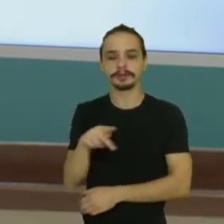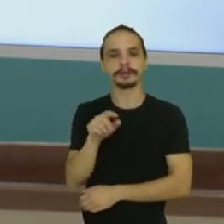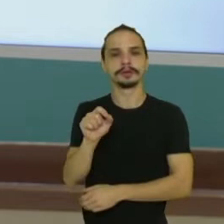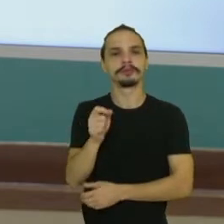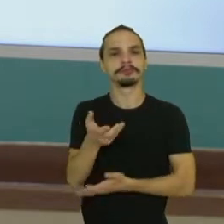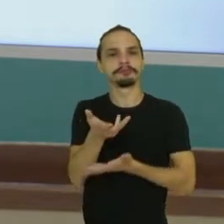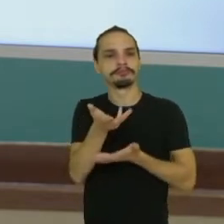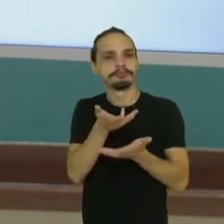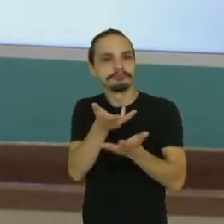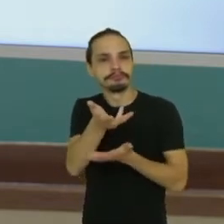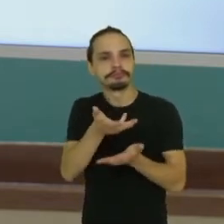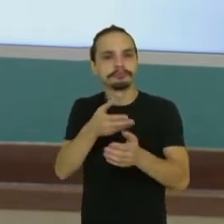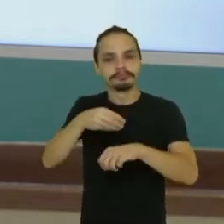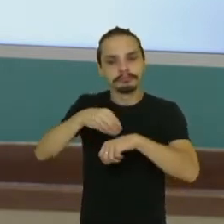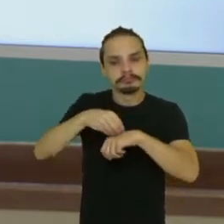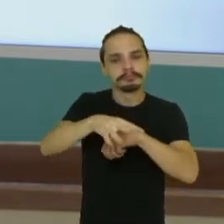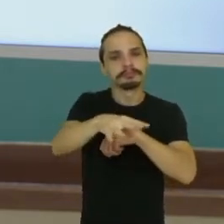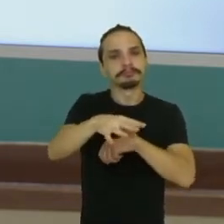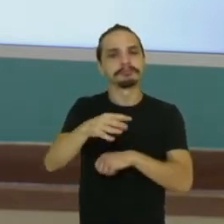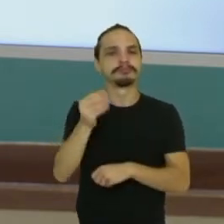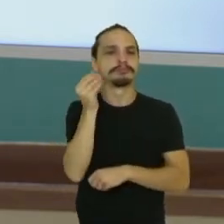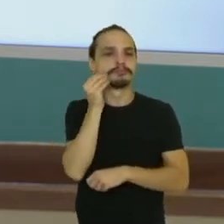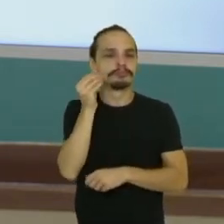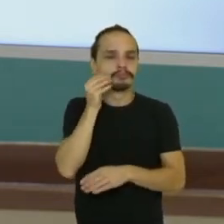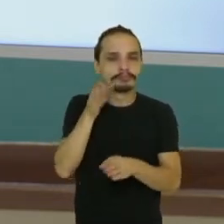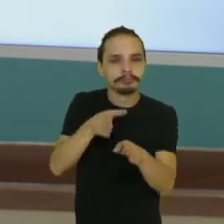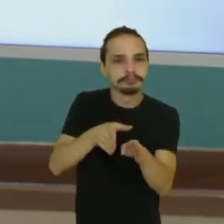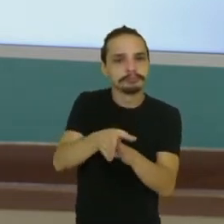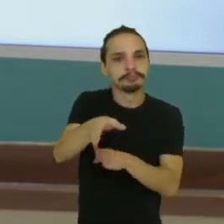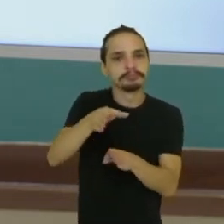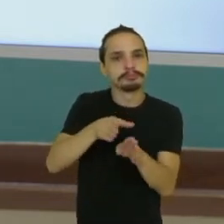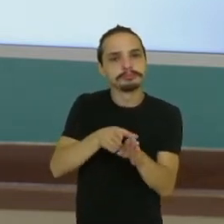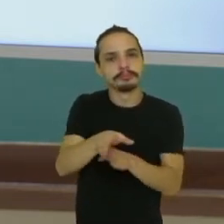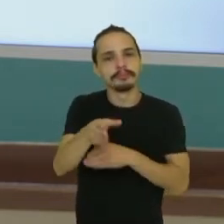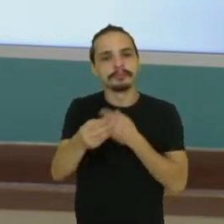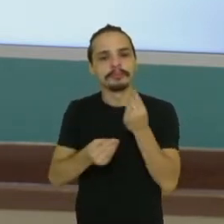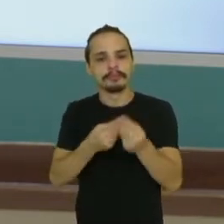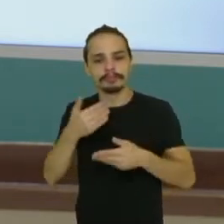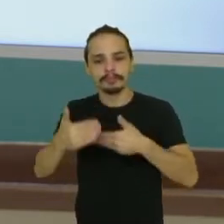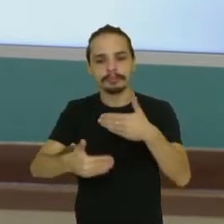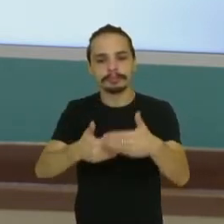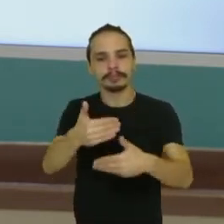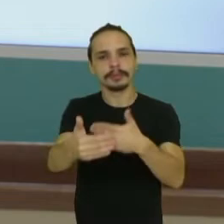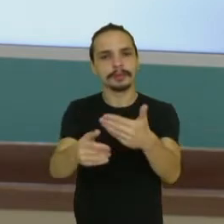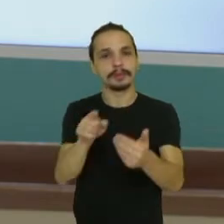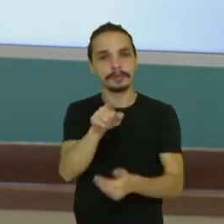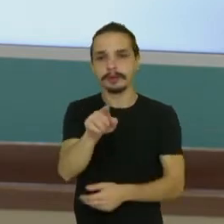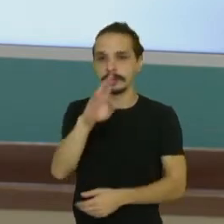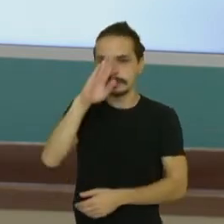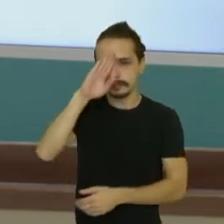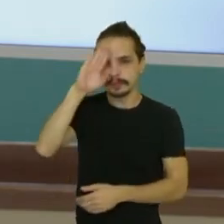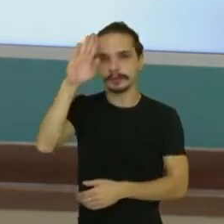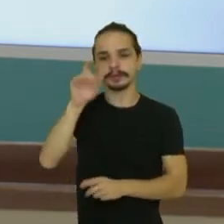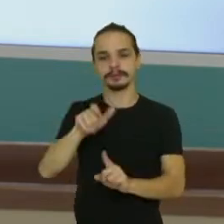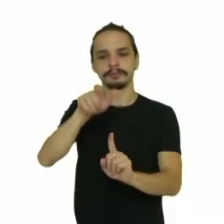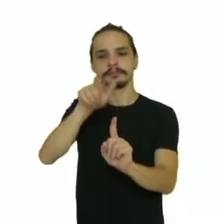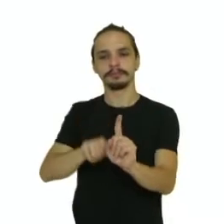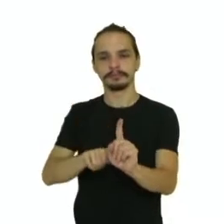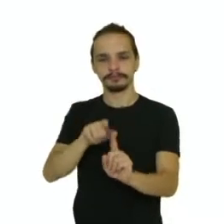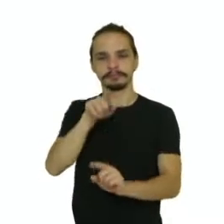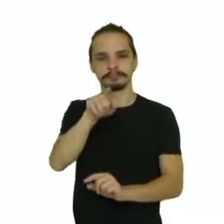mediadores nós tentamos instrumentalizar esse processo no qual você é o principal personagem